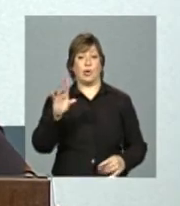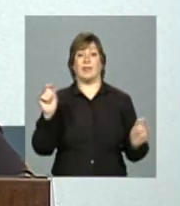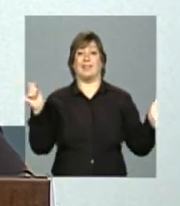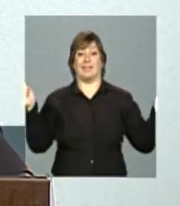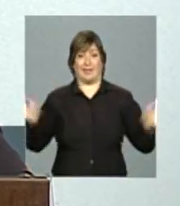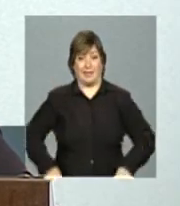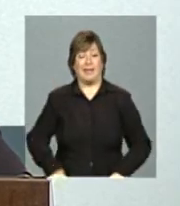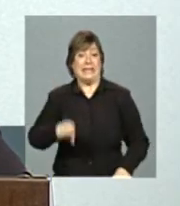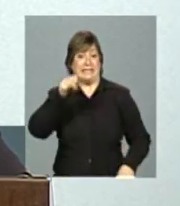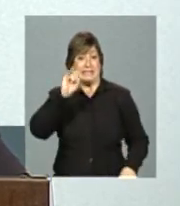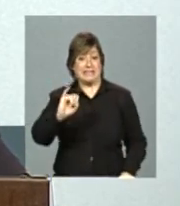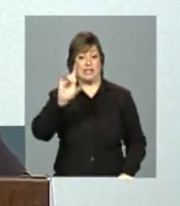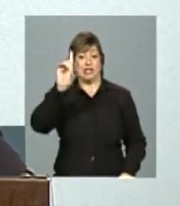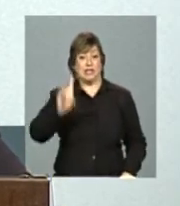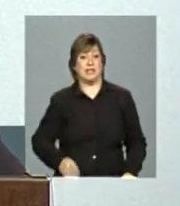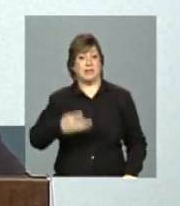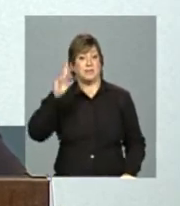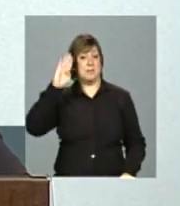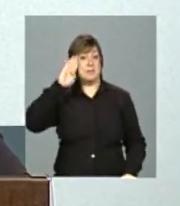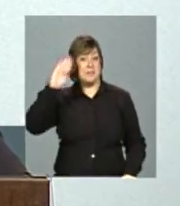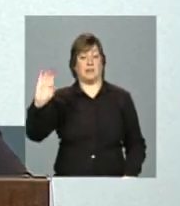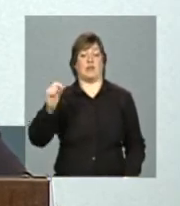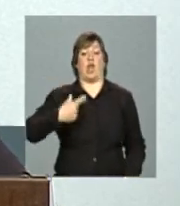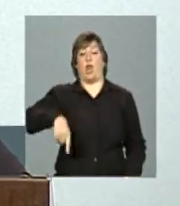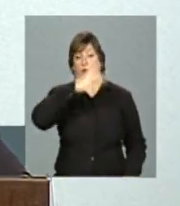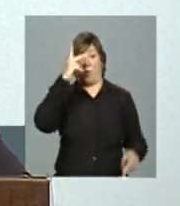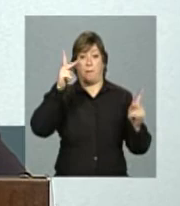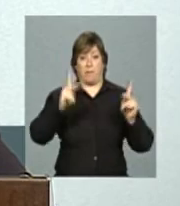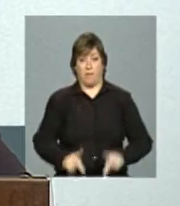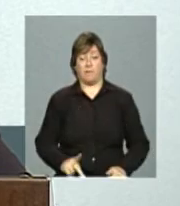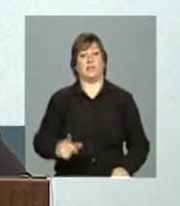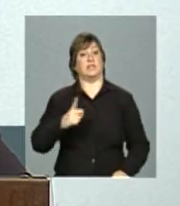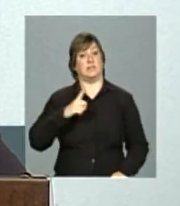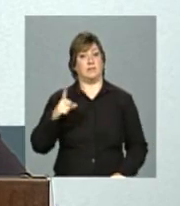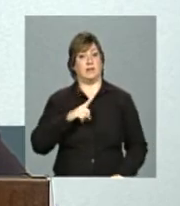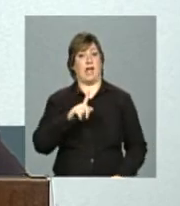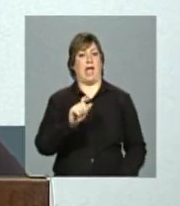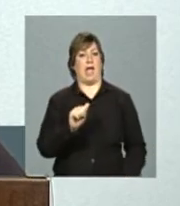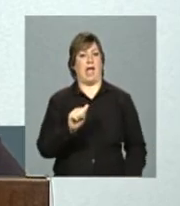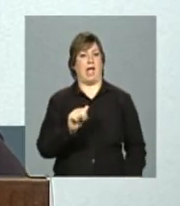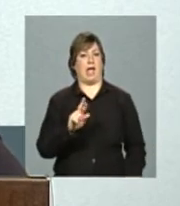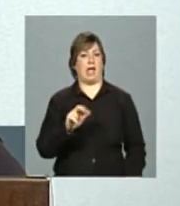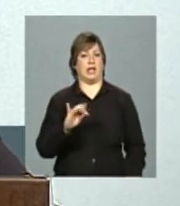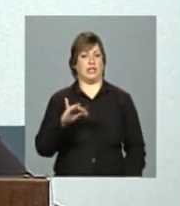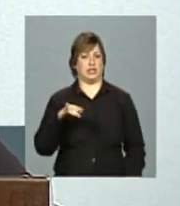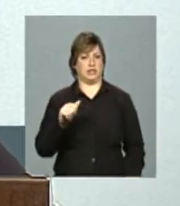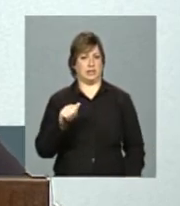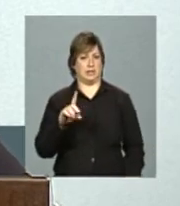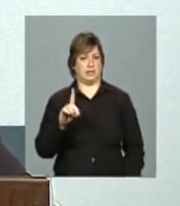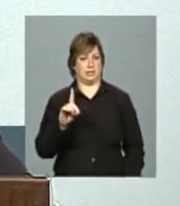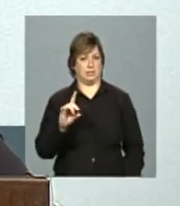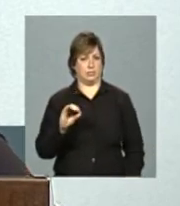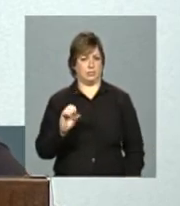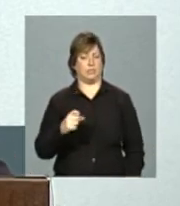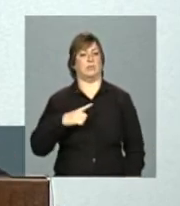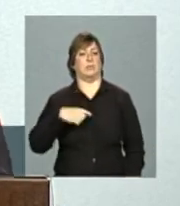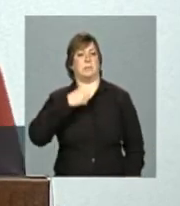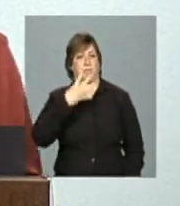se os direitos fundamentais de nossa população estiverem garantidos e vice-versa